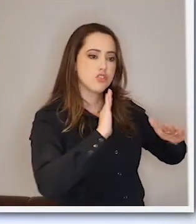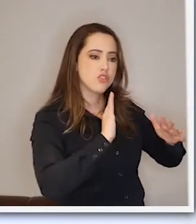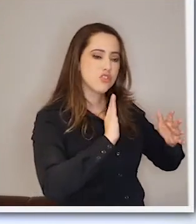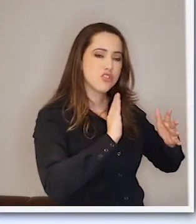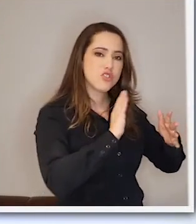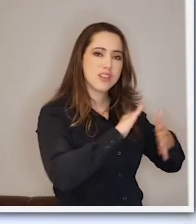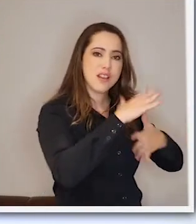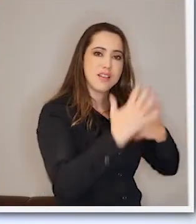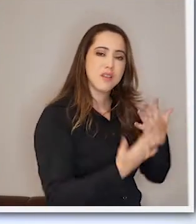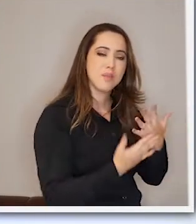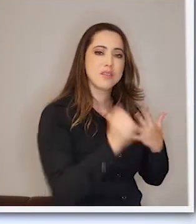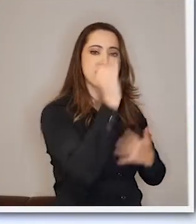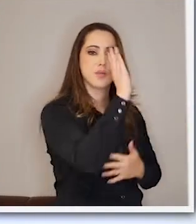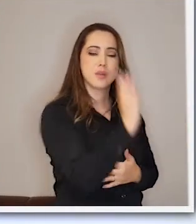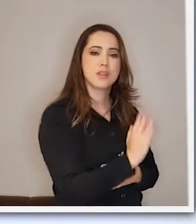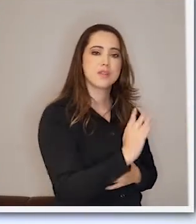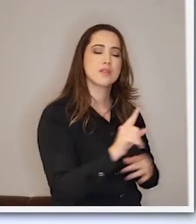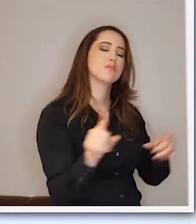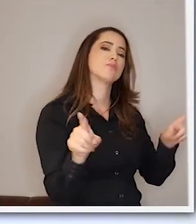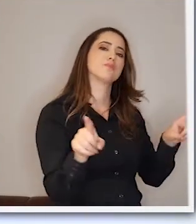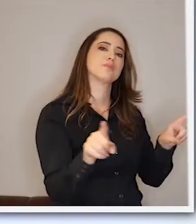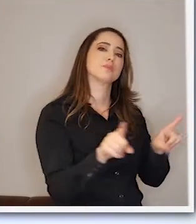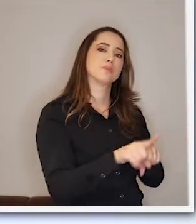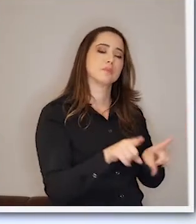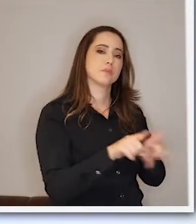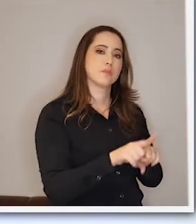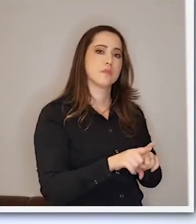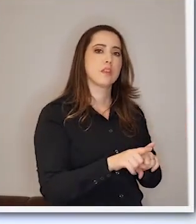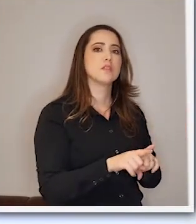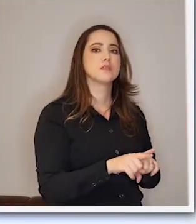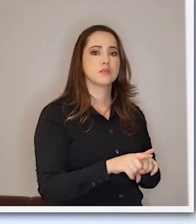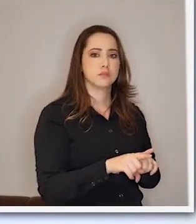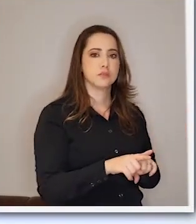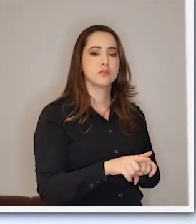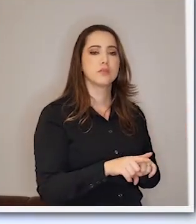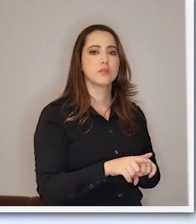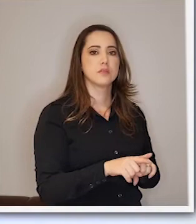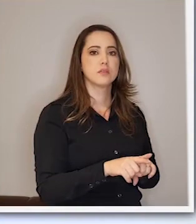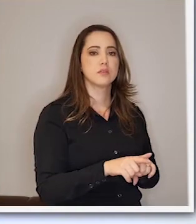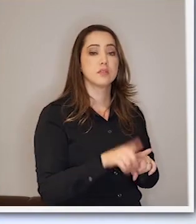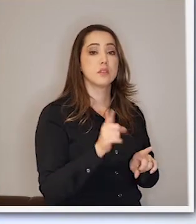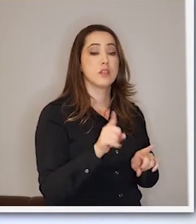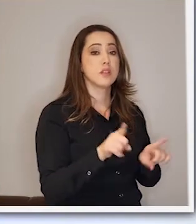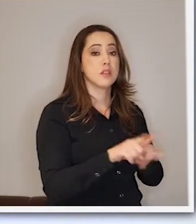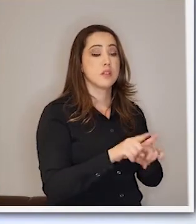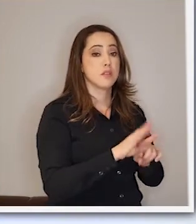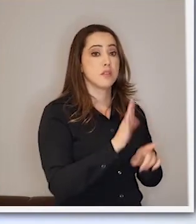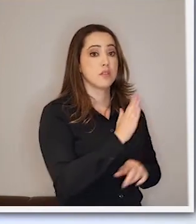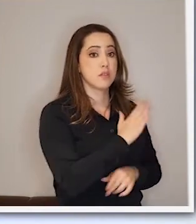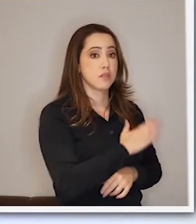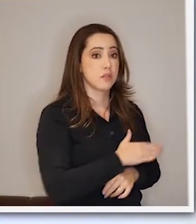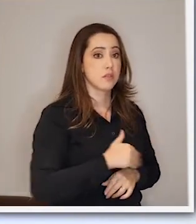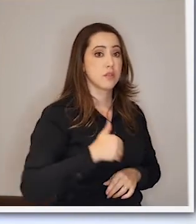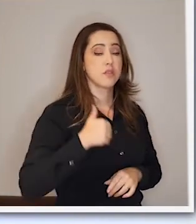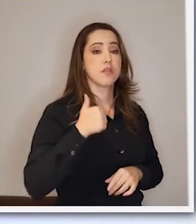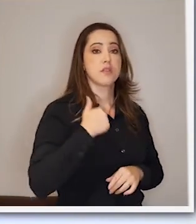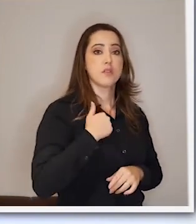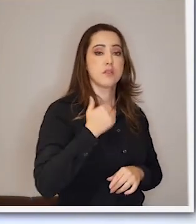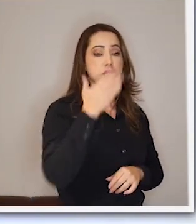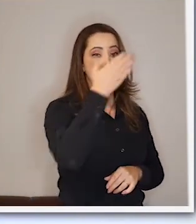a visibilidade das Libras no Brasil e... Vou voltar a essa pergunta?